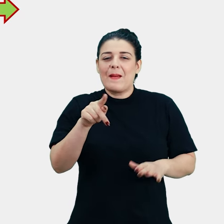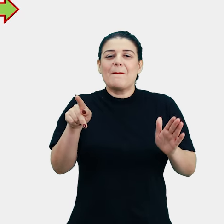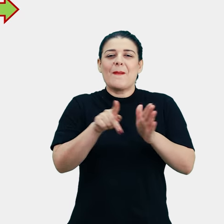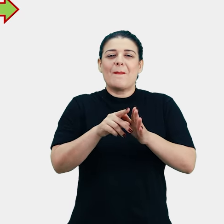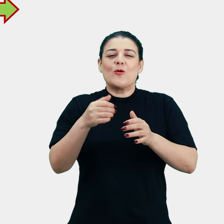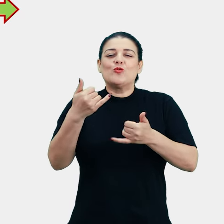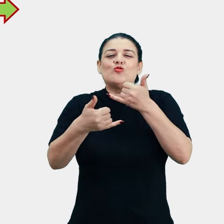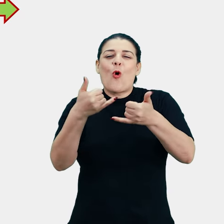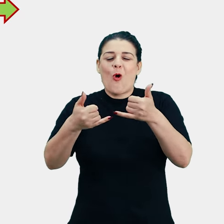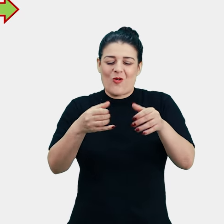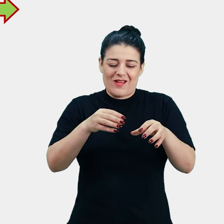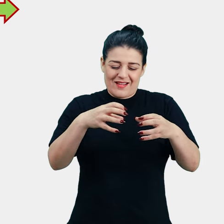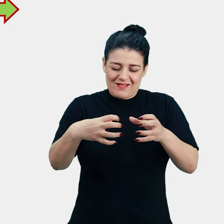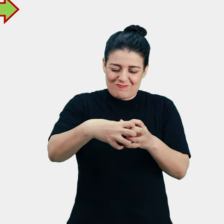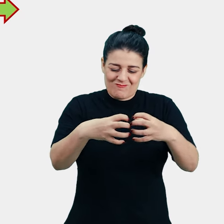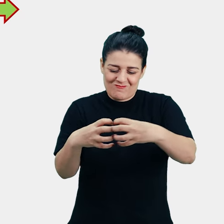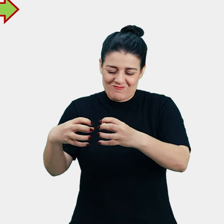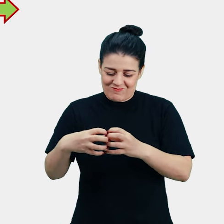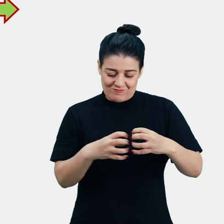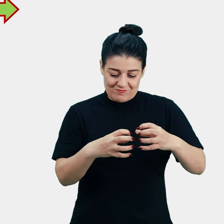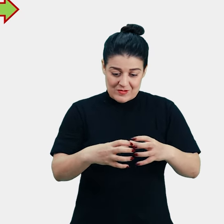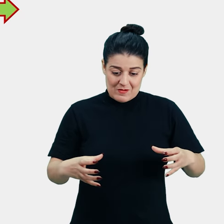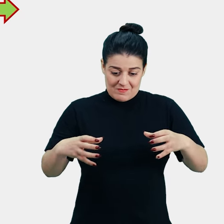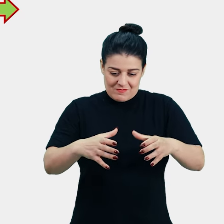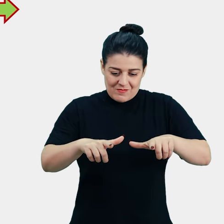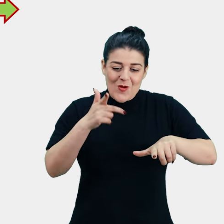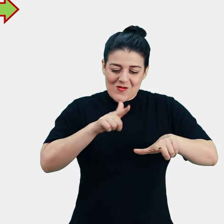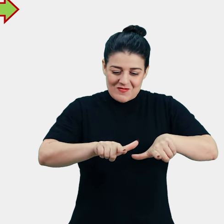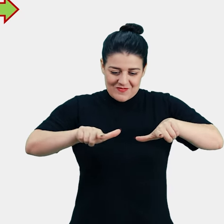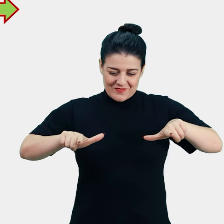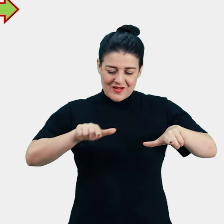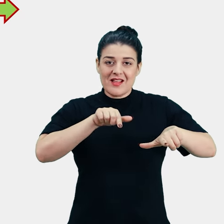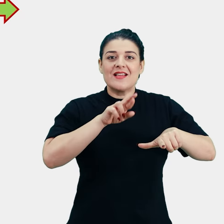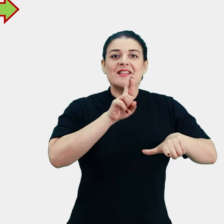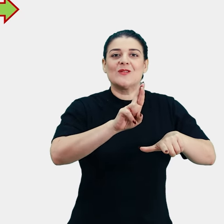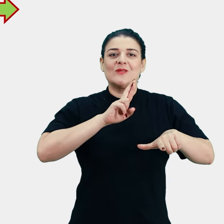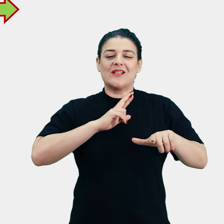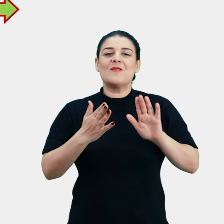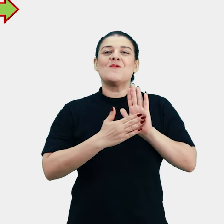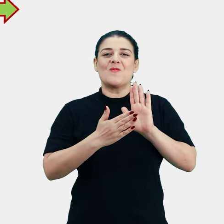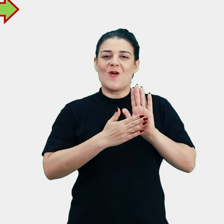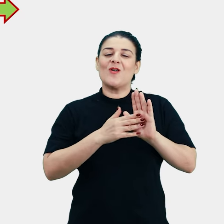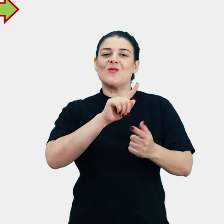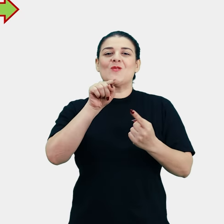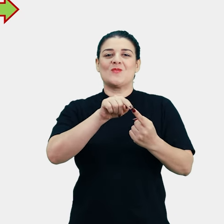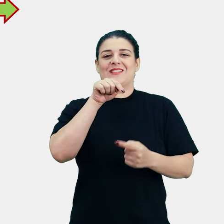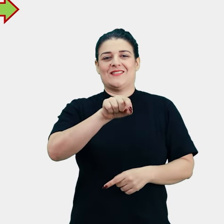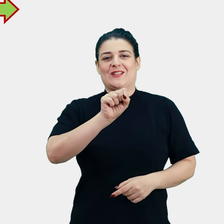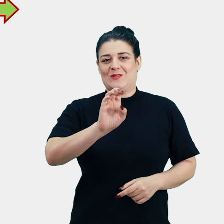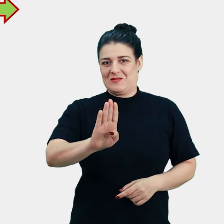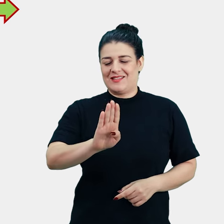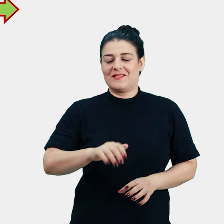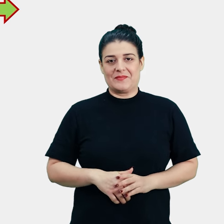do quebra-cabeça, que se a gente juntar, a gente consegue chegar na proposta daquela